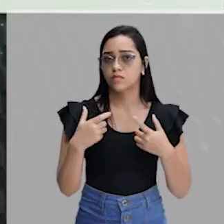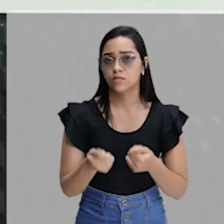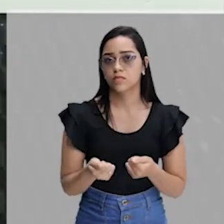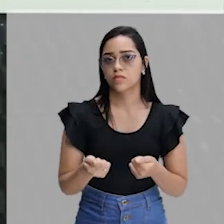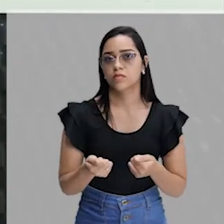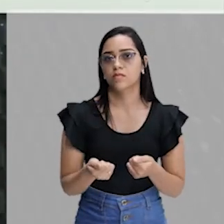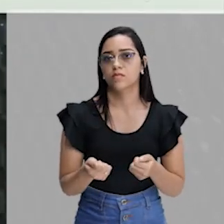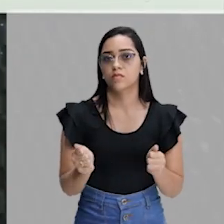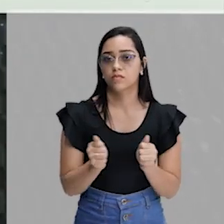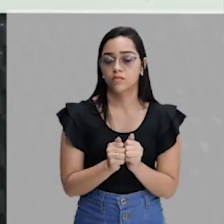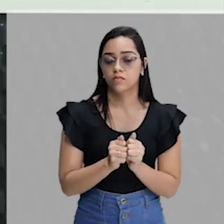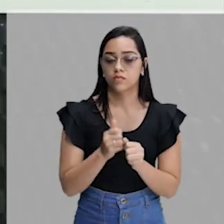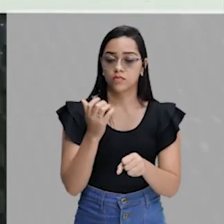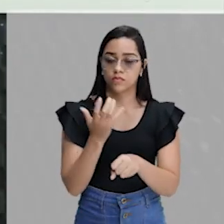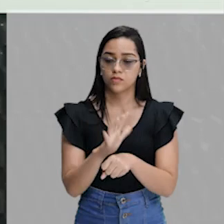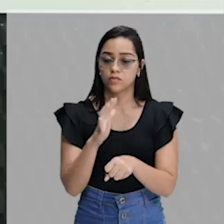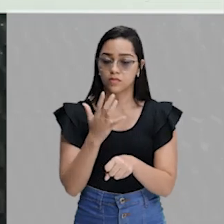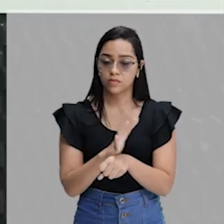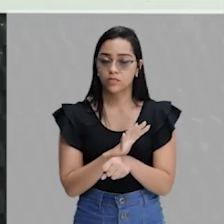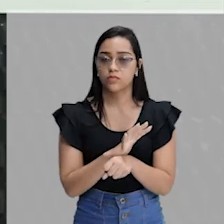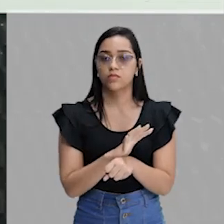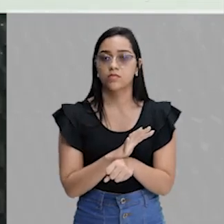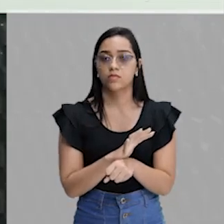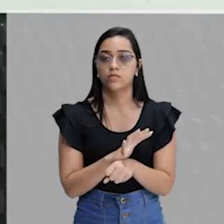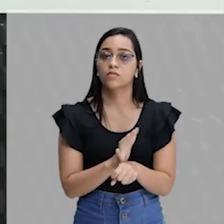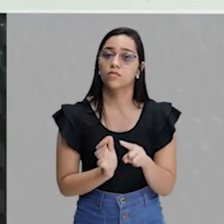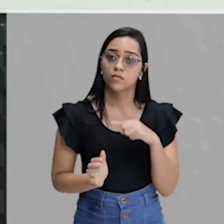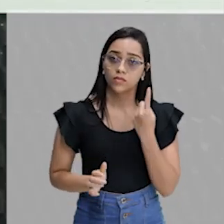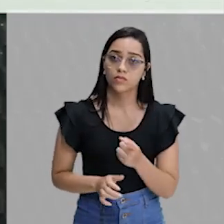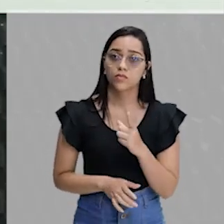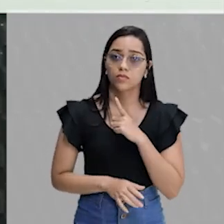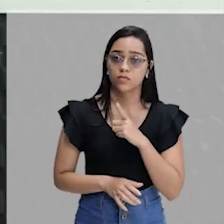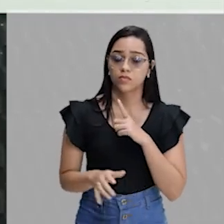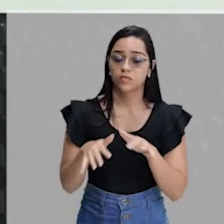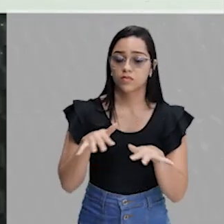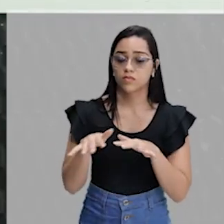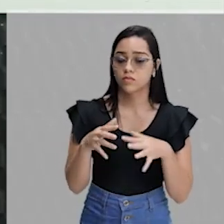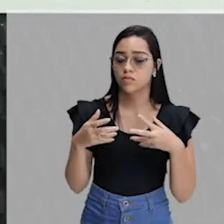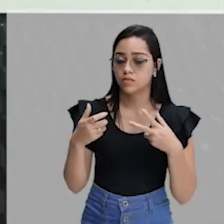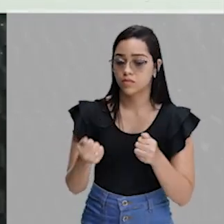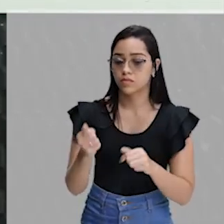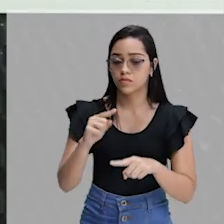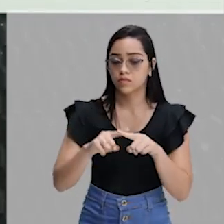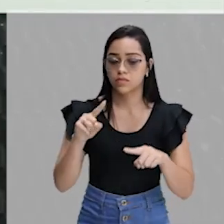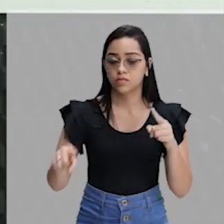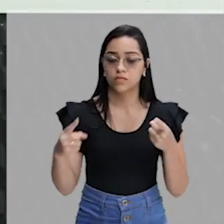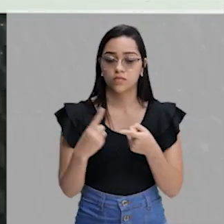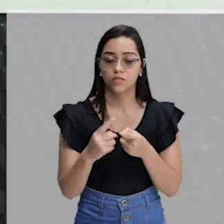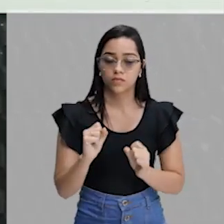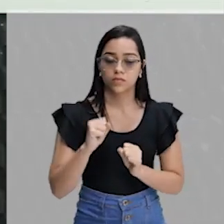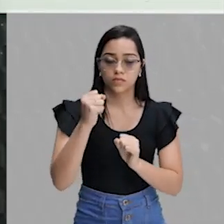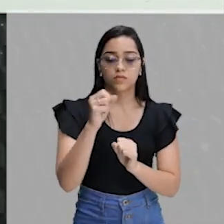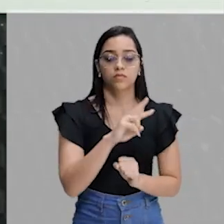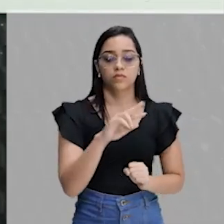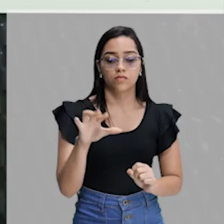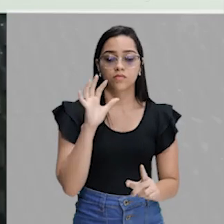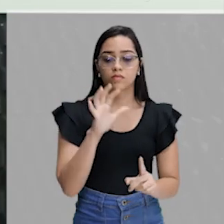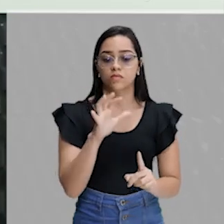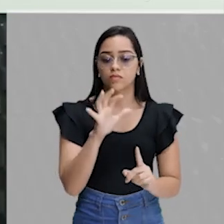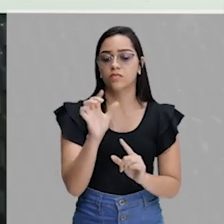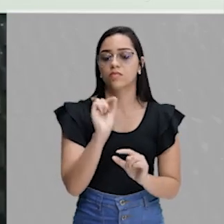logicamente que com a ação de uma força. Nós temos ali um movimento uniformemente variado, porque essa força ela vai fazer com